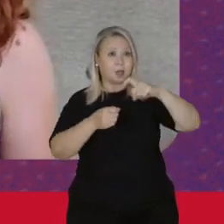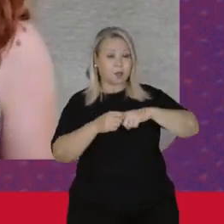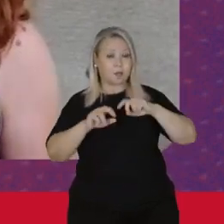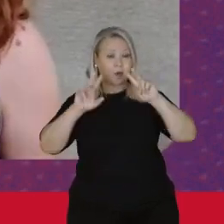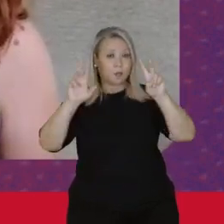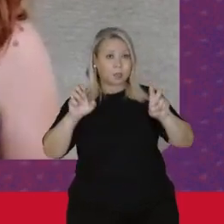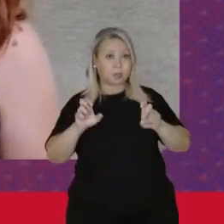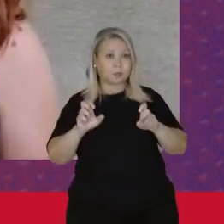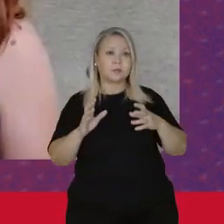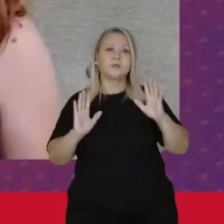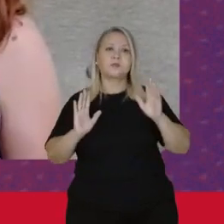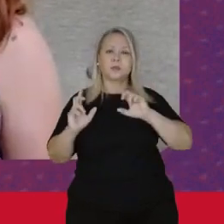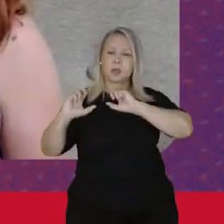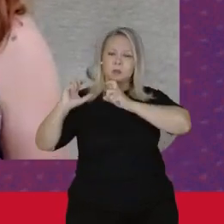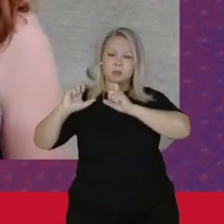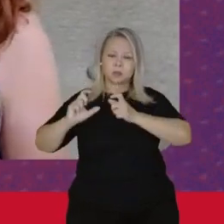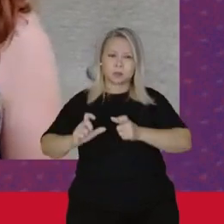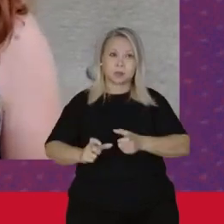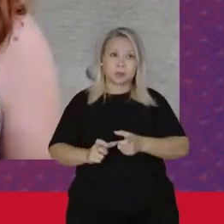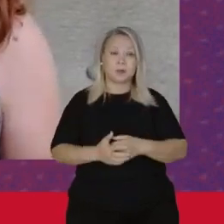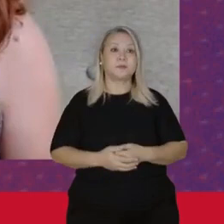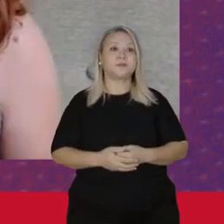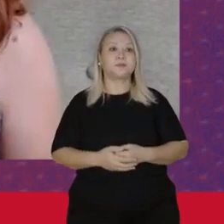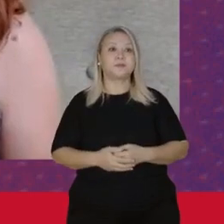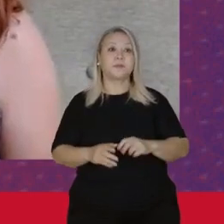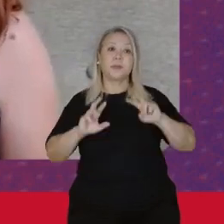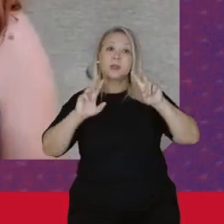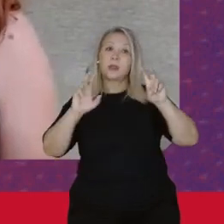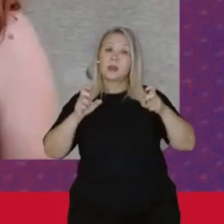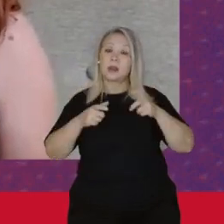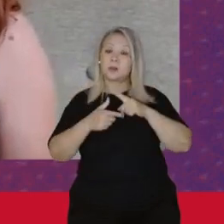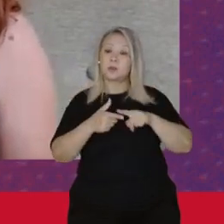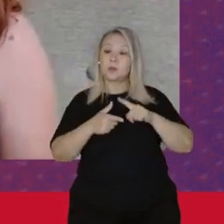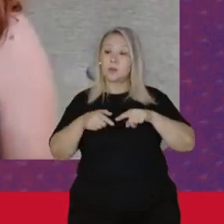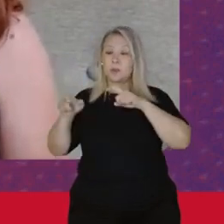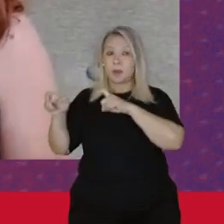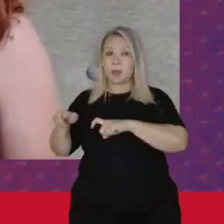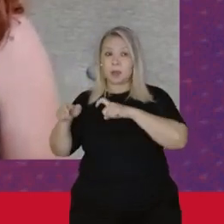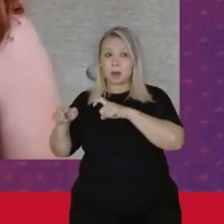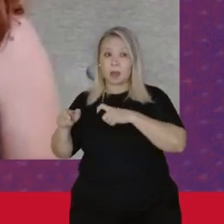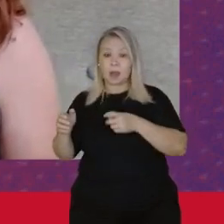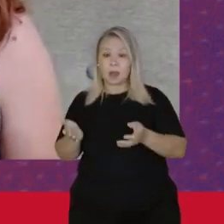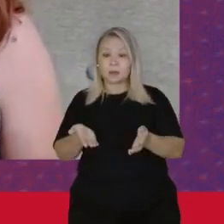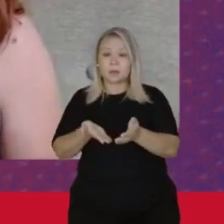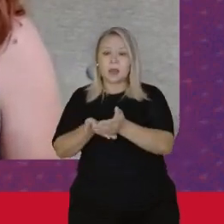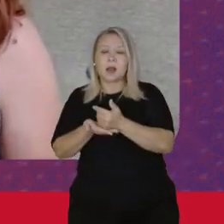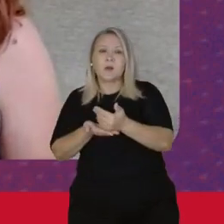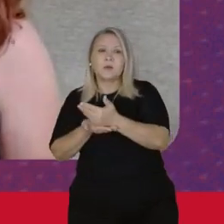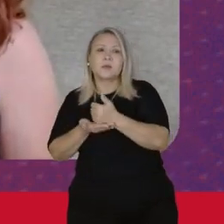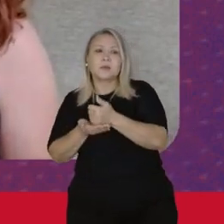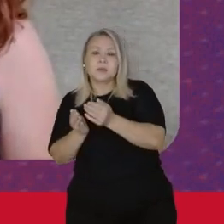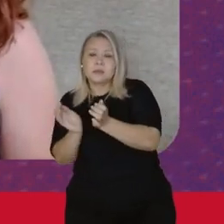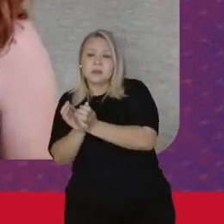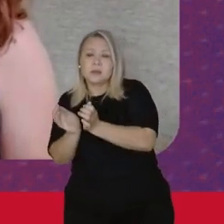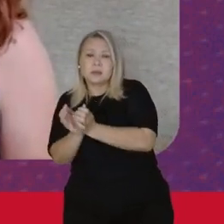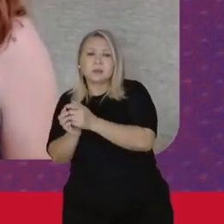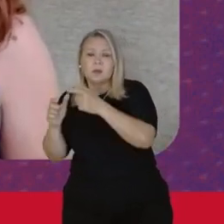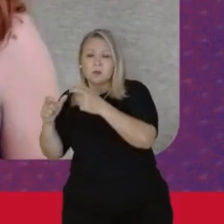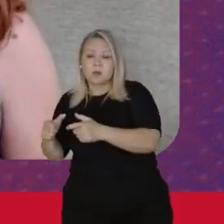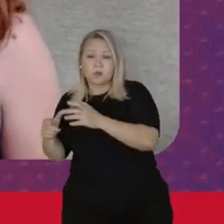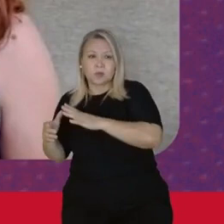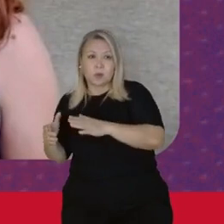que já é clássica, mas da questão agrária, né, da concentração fundiária no Brasil, né, rural e